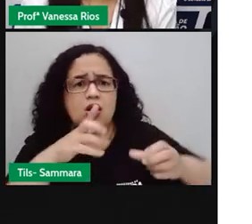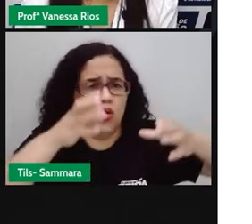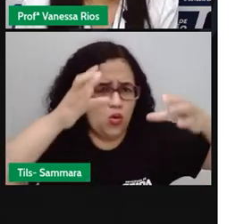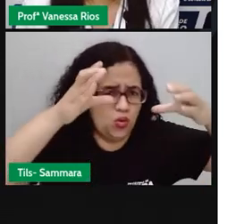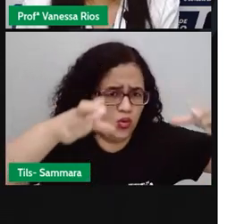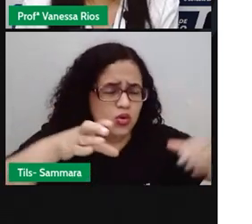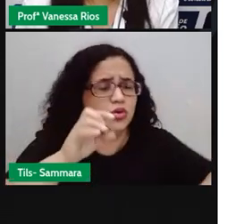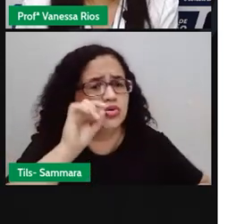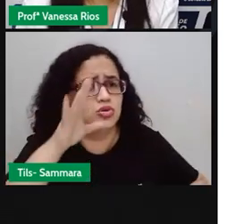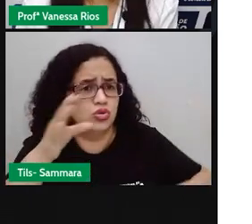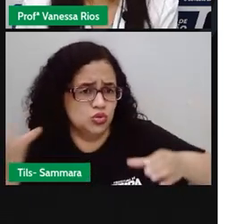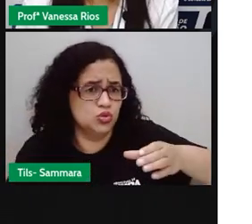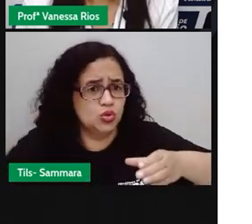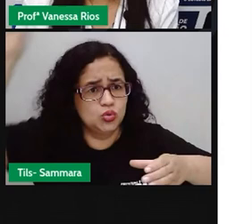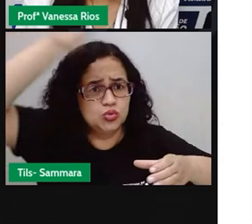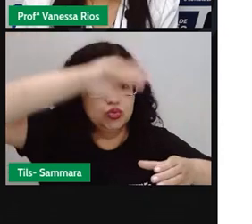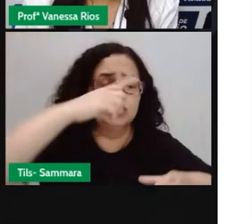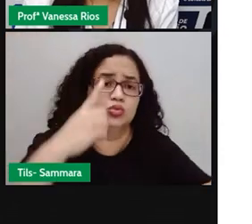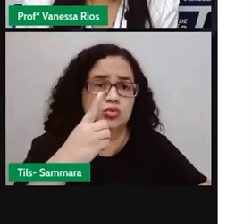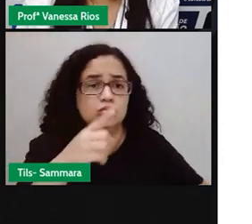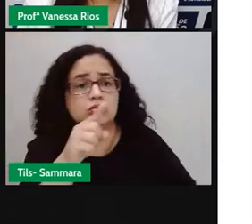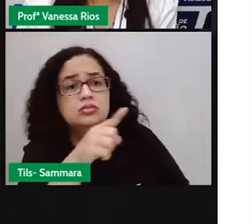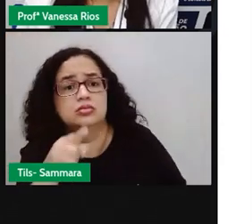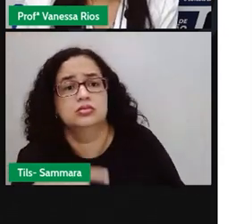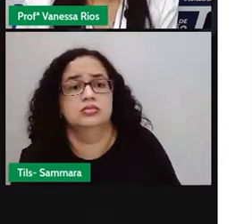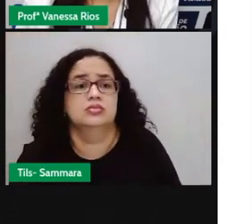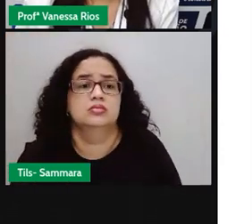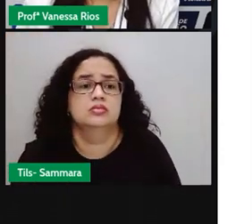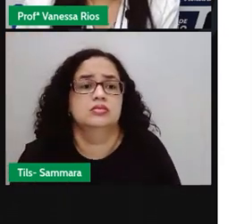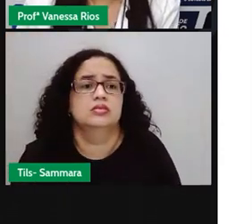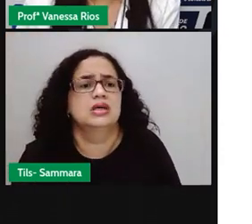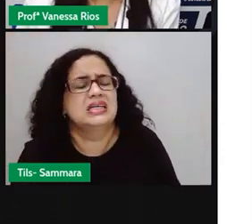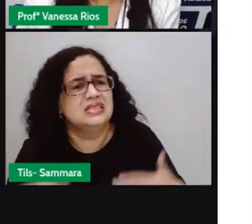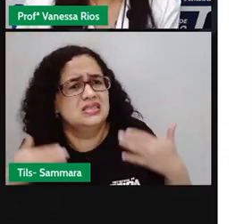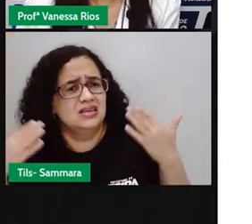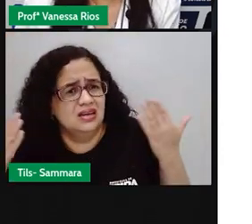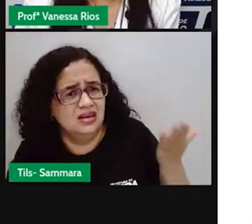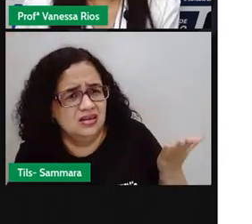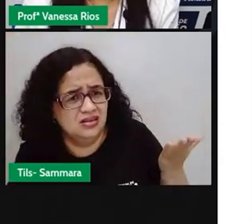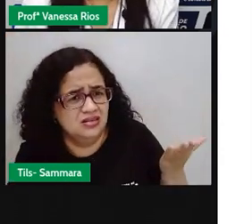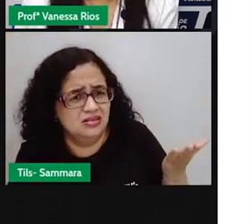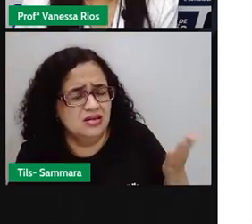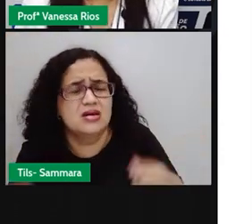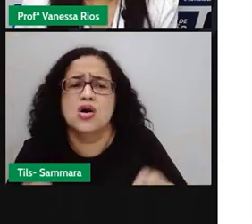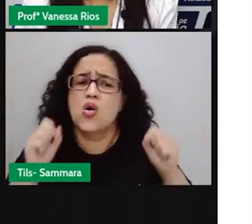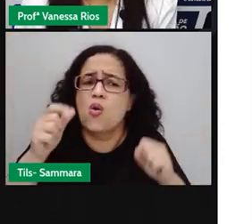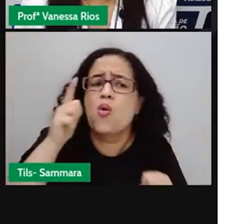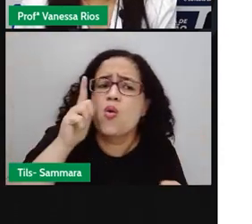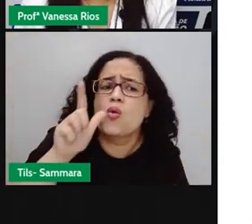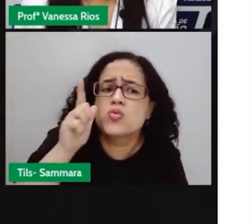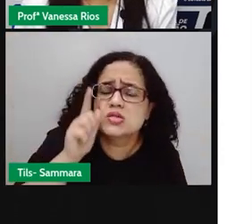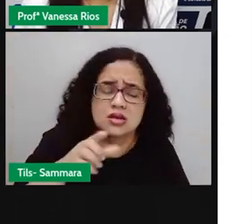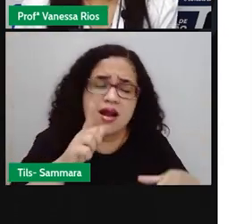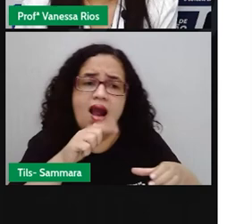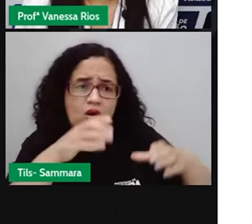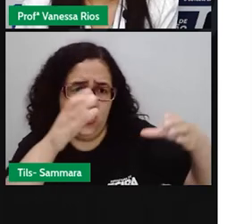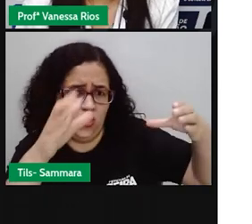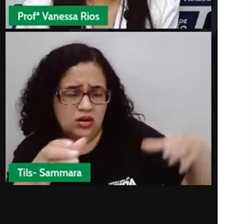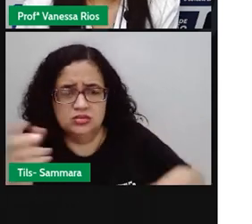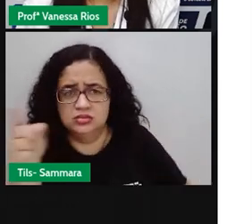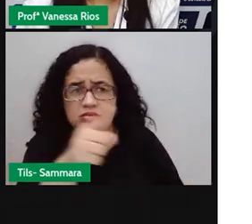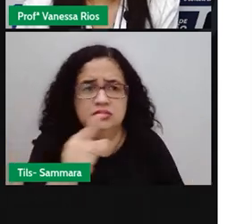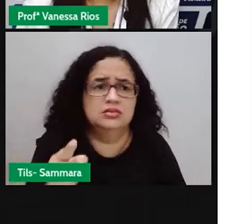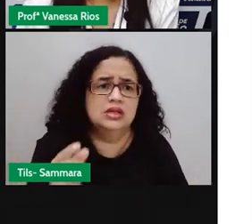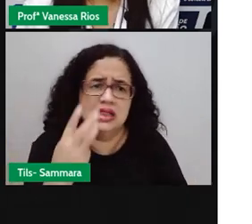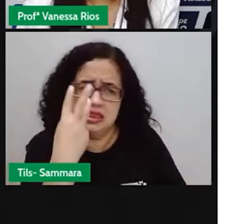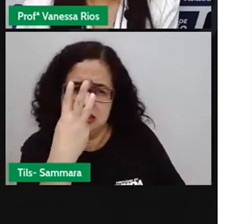encher o aquário usando apenas uma das jarras? Será? Será que eu consigo encher o aquário aí pegando essa jarra